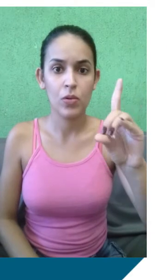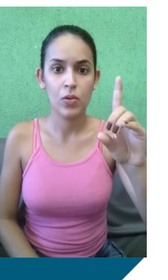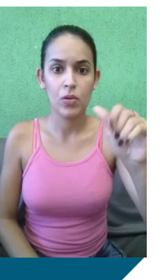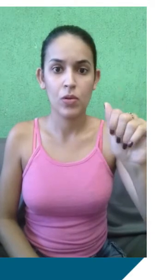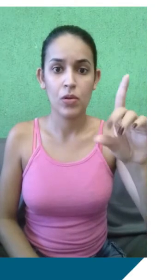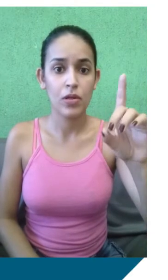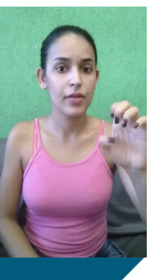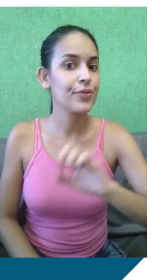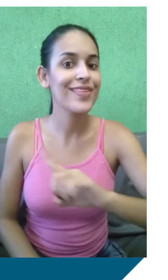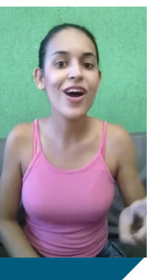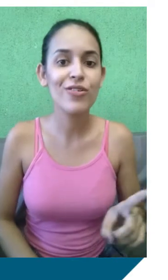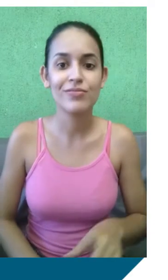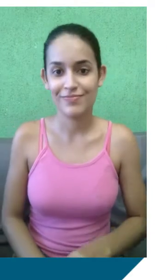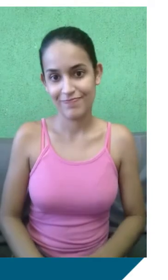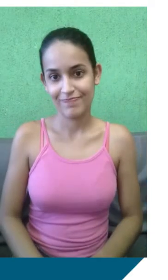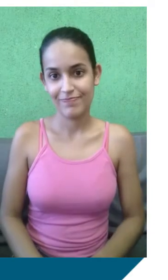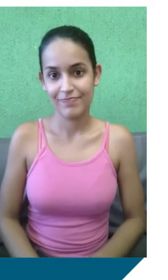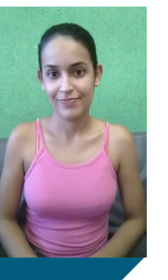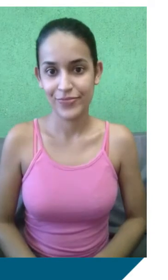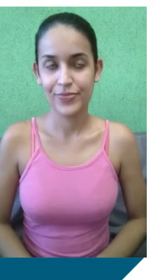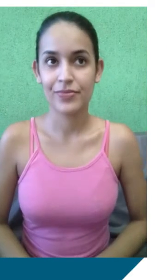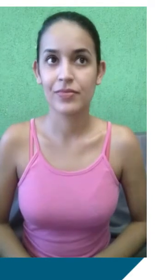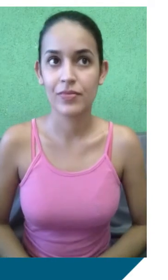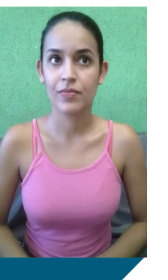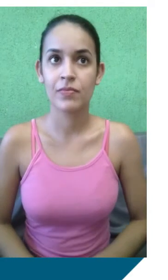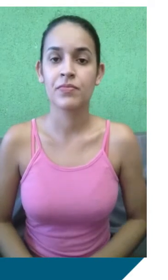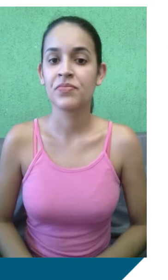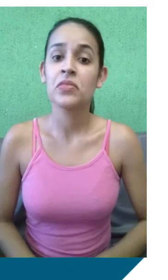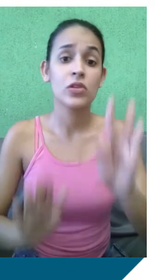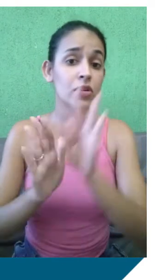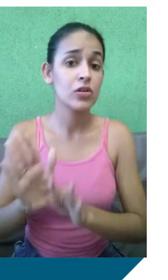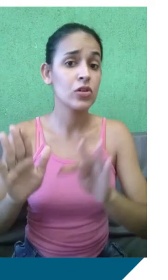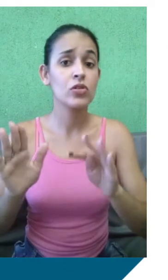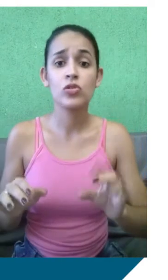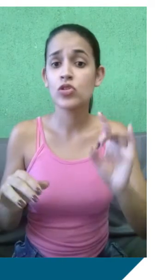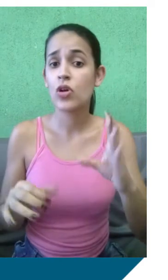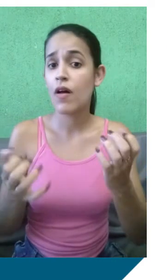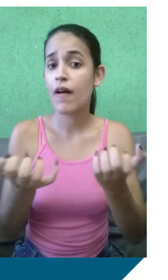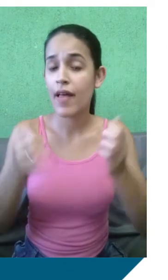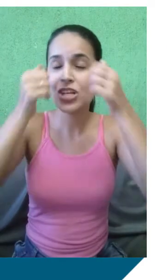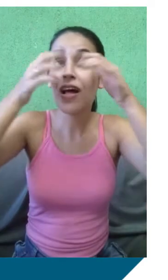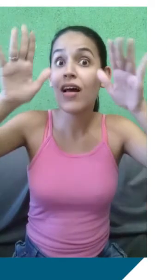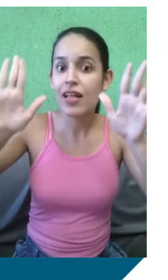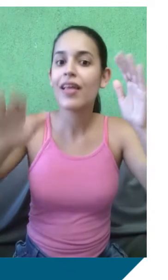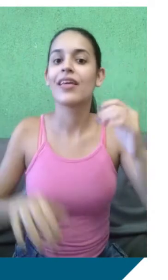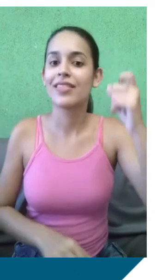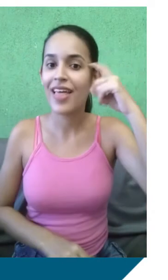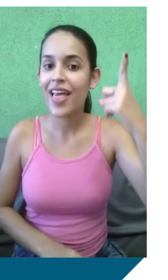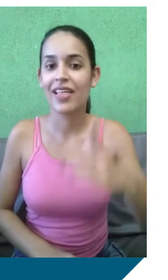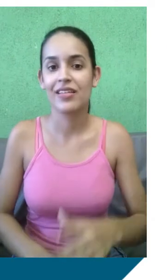forma, não é a finalidade do texto divulgar essas atividades, mas sim esclarecer os conceitos a